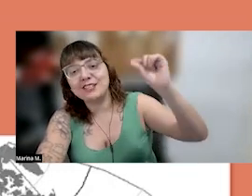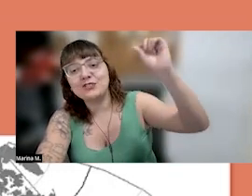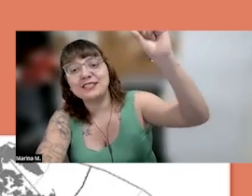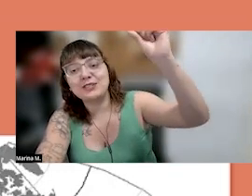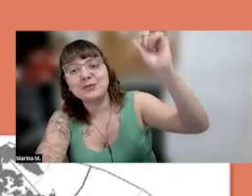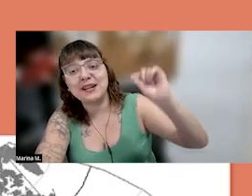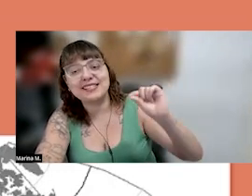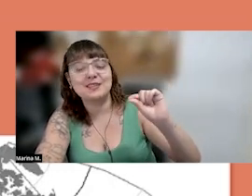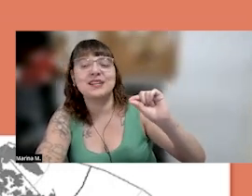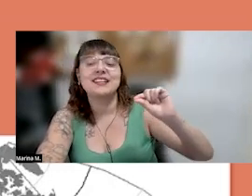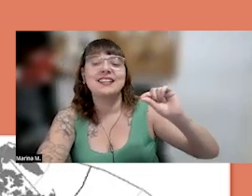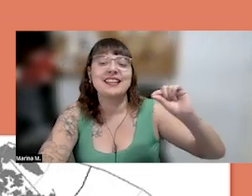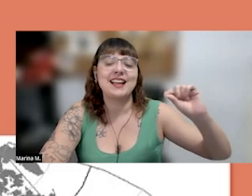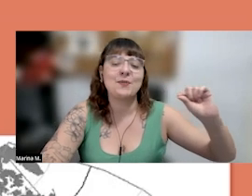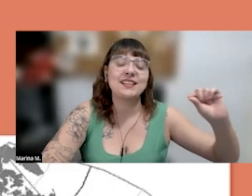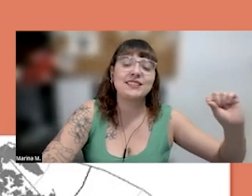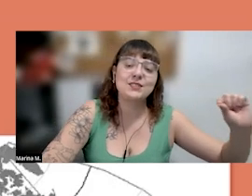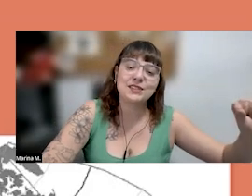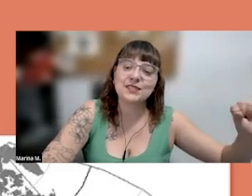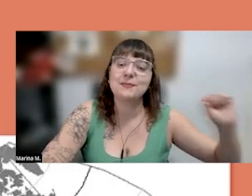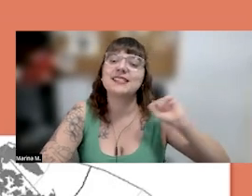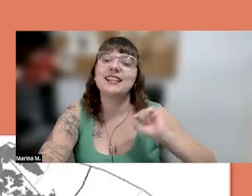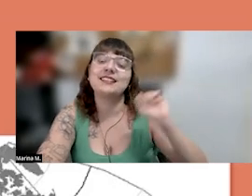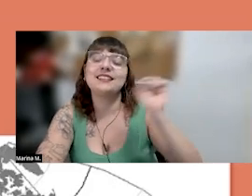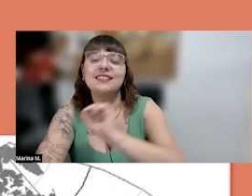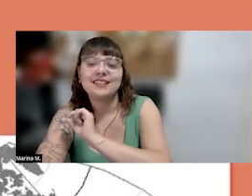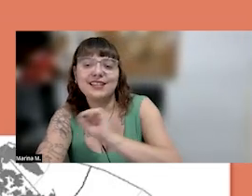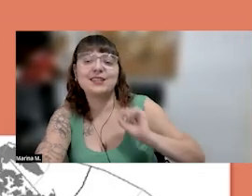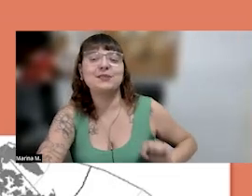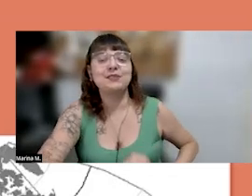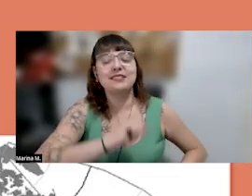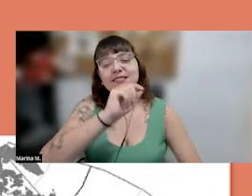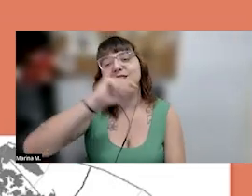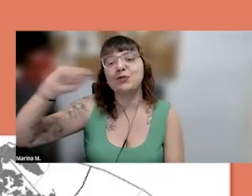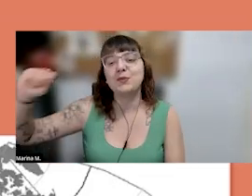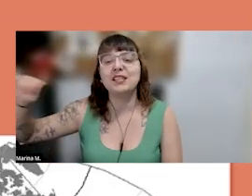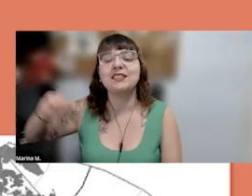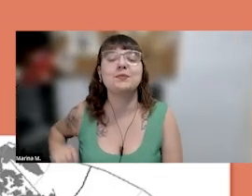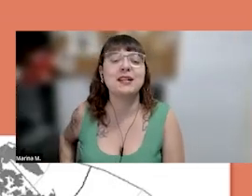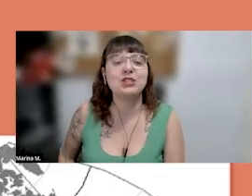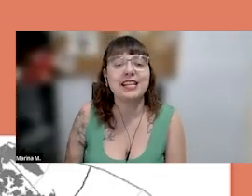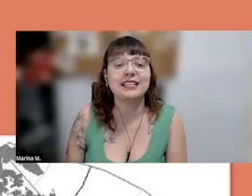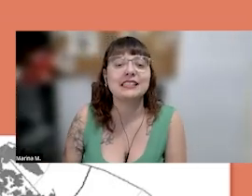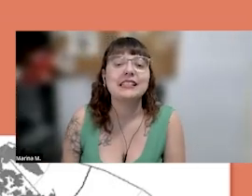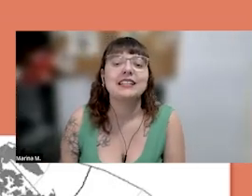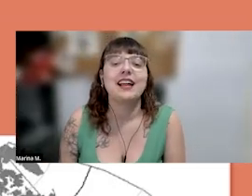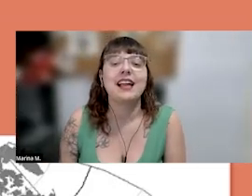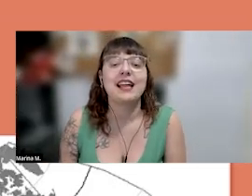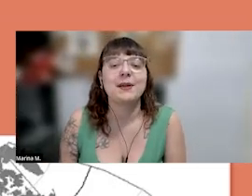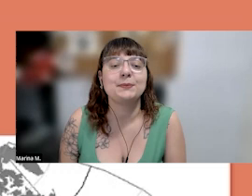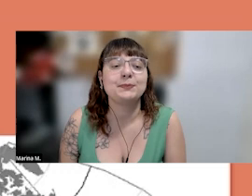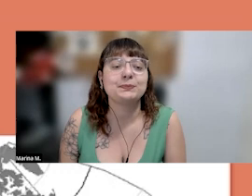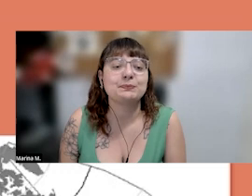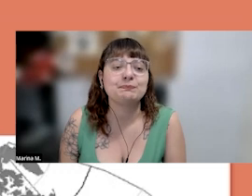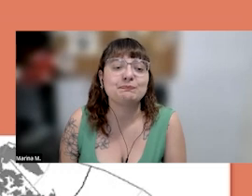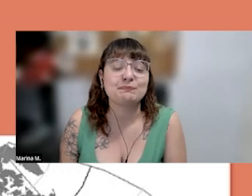né, negativando indo para cima. E aí aumentando quando vai para a esquerda e diminuindo para a direita.